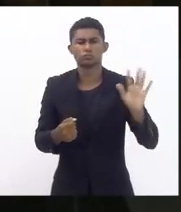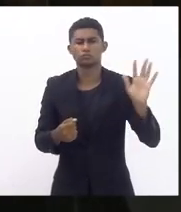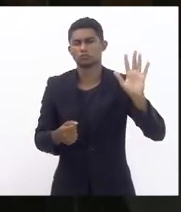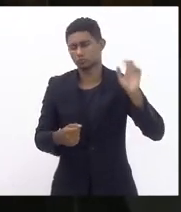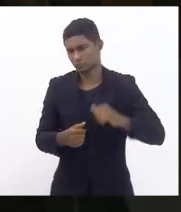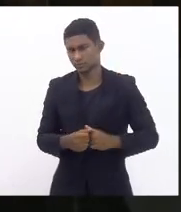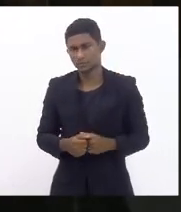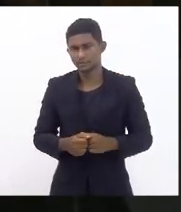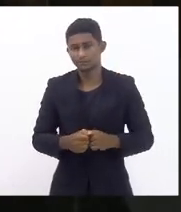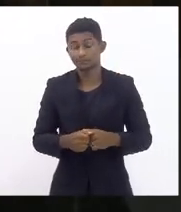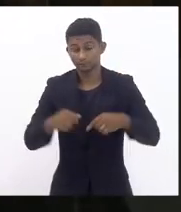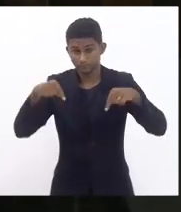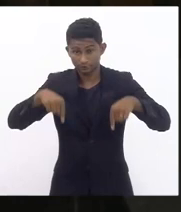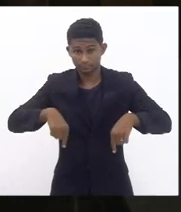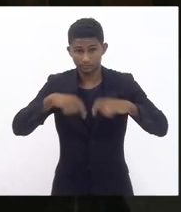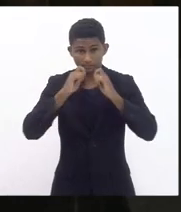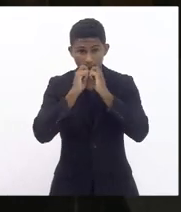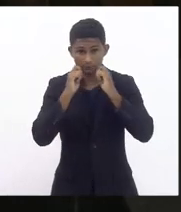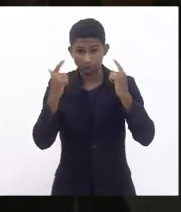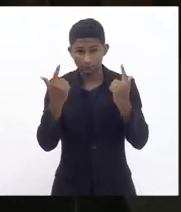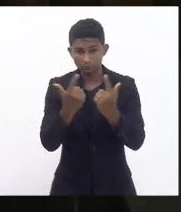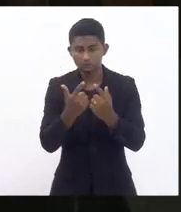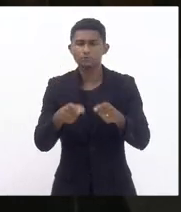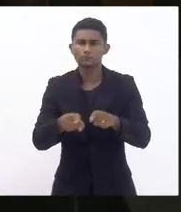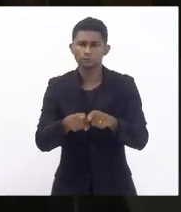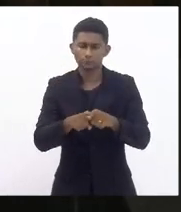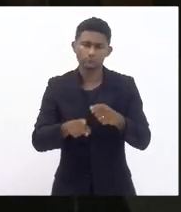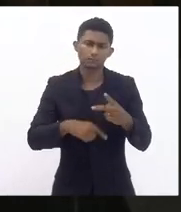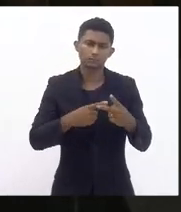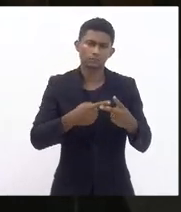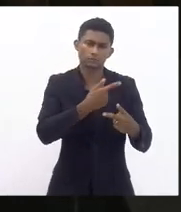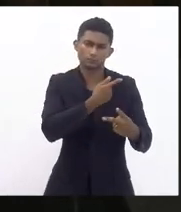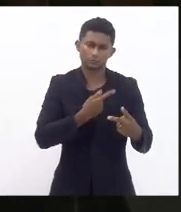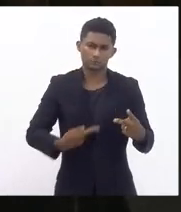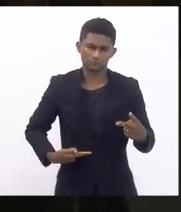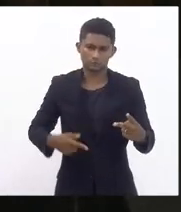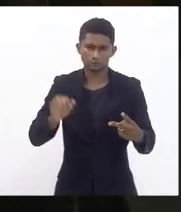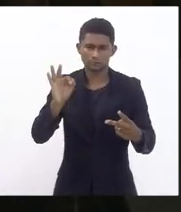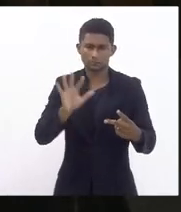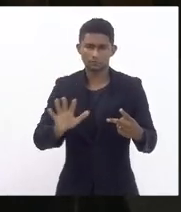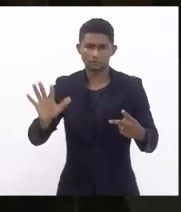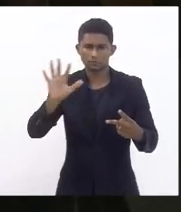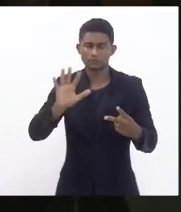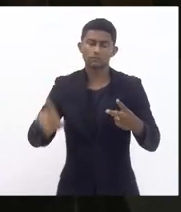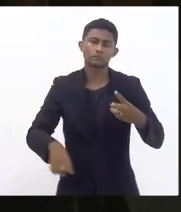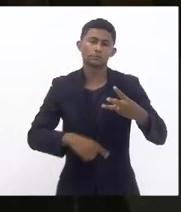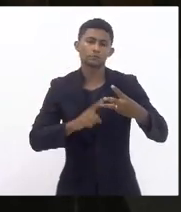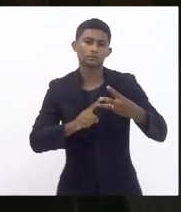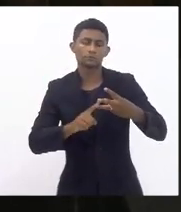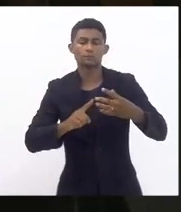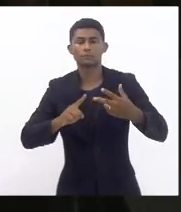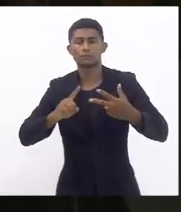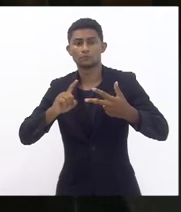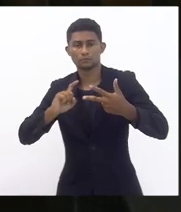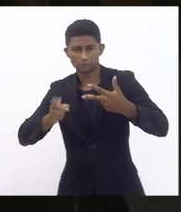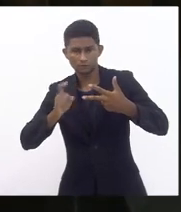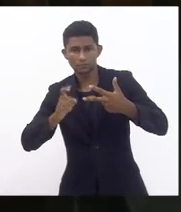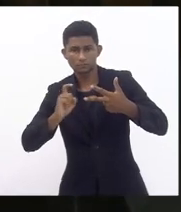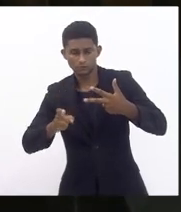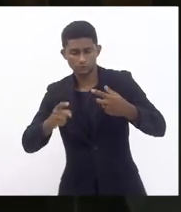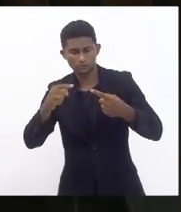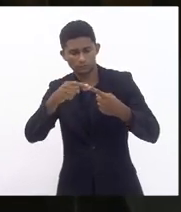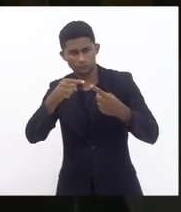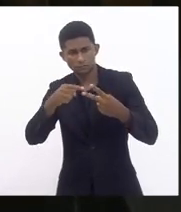Tanto a Assembleia Legislativa, quanto o Governo Federal, quanto o Poder Executivo, ninguém